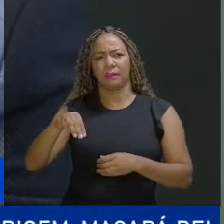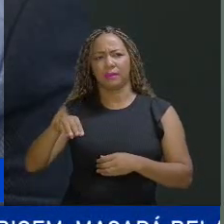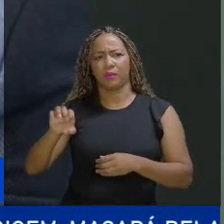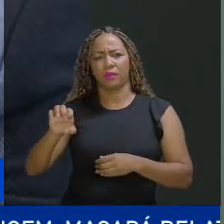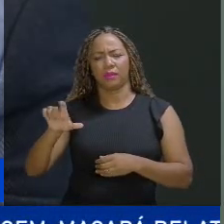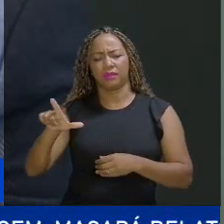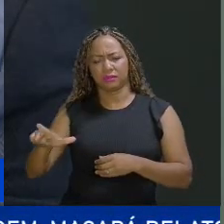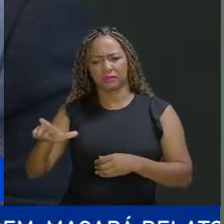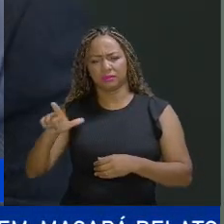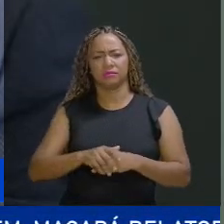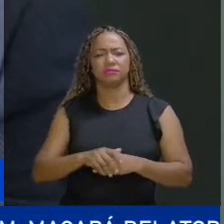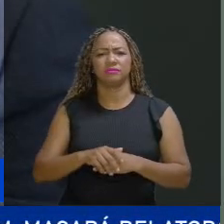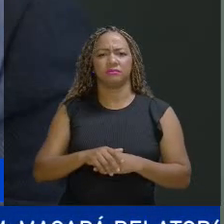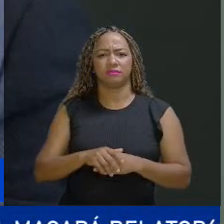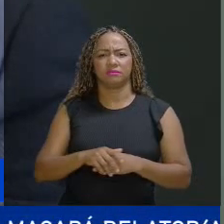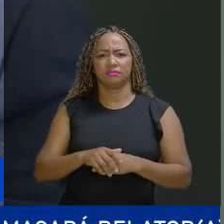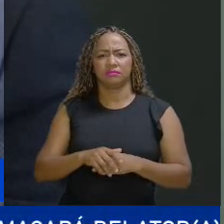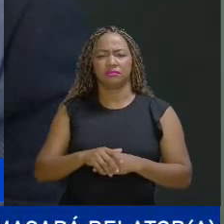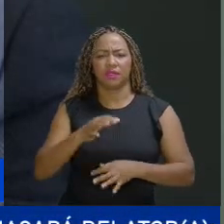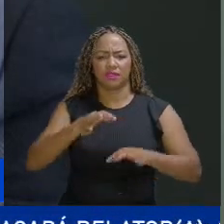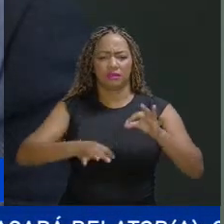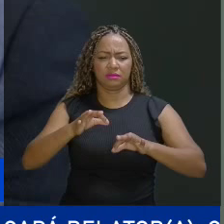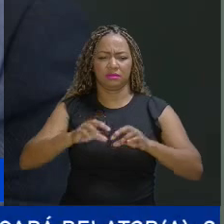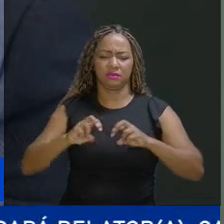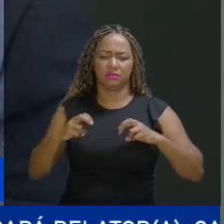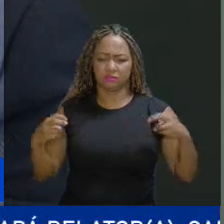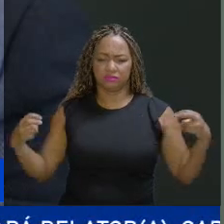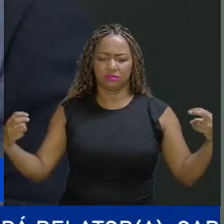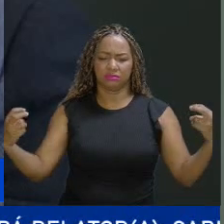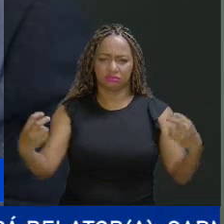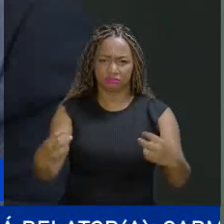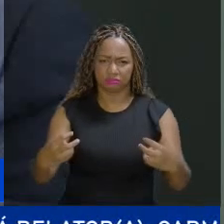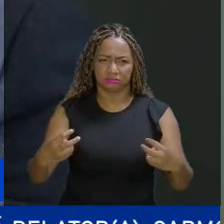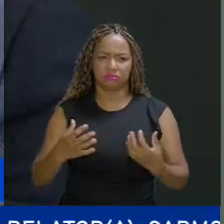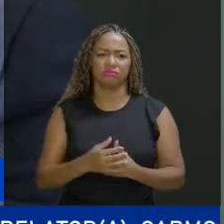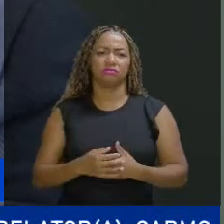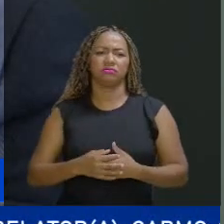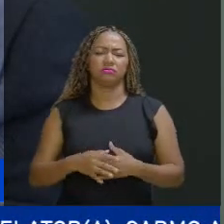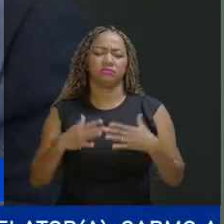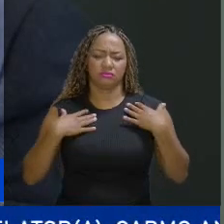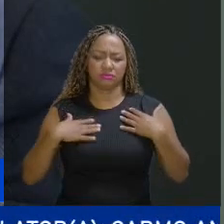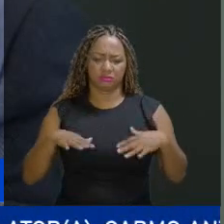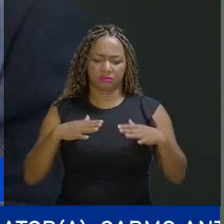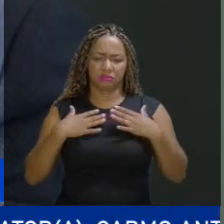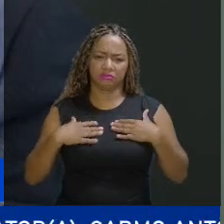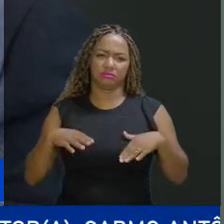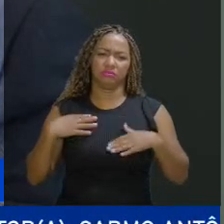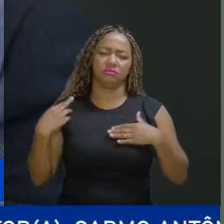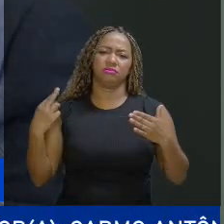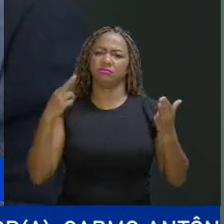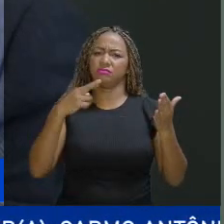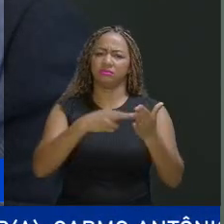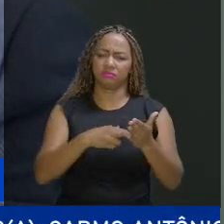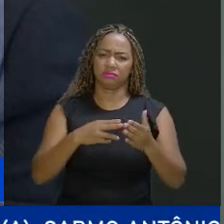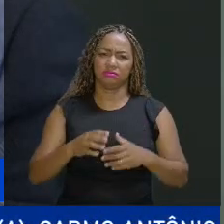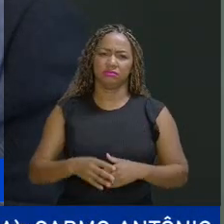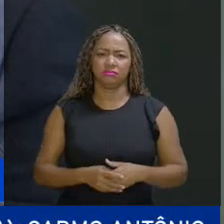essa preliminar para até tranquilizar o próprio relator com relação ao